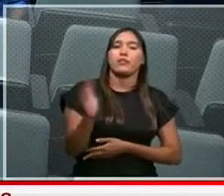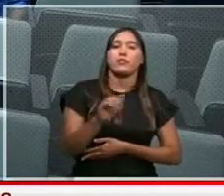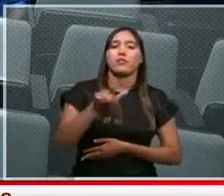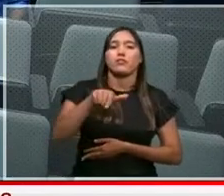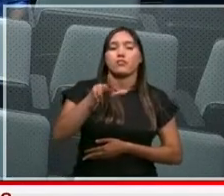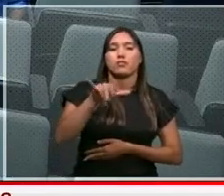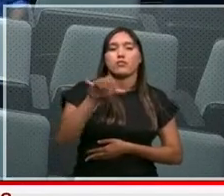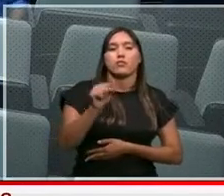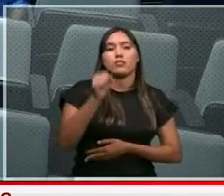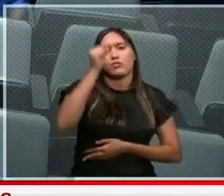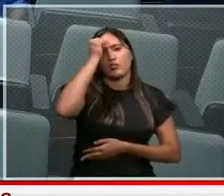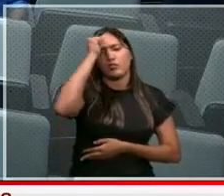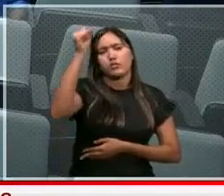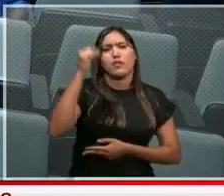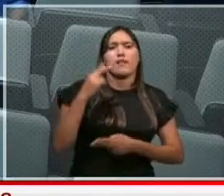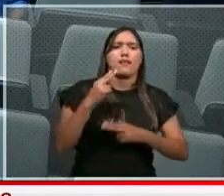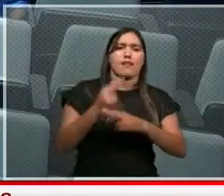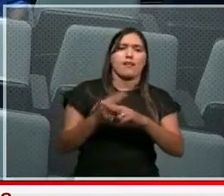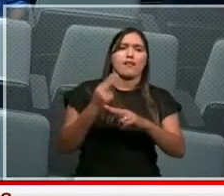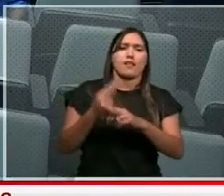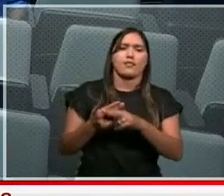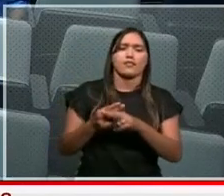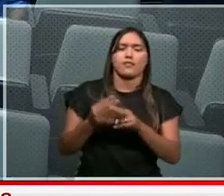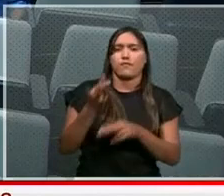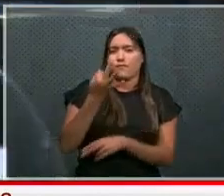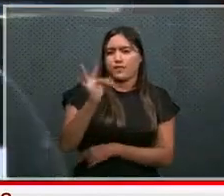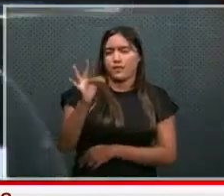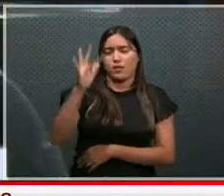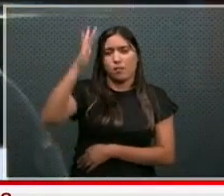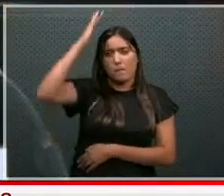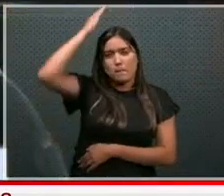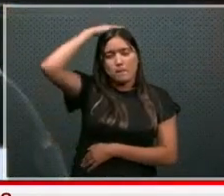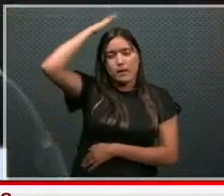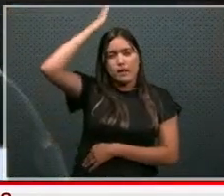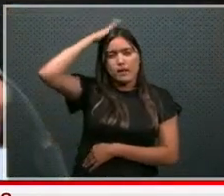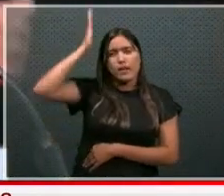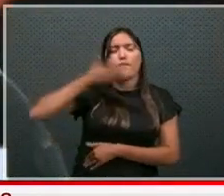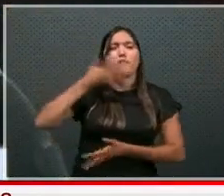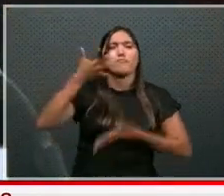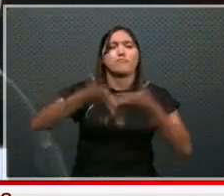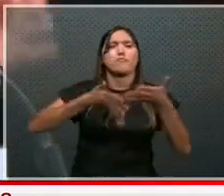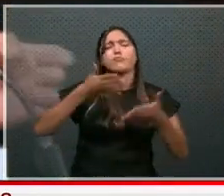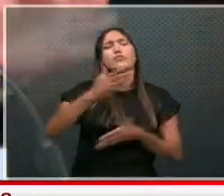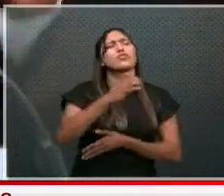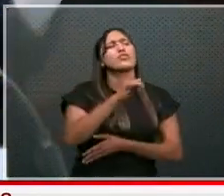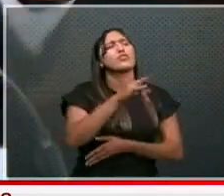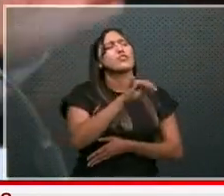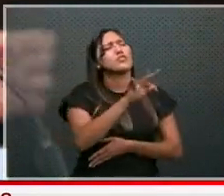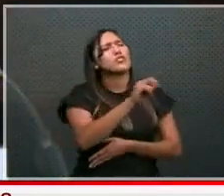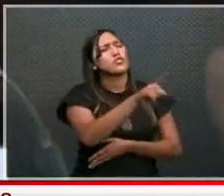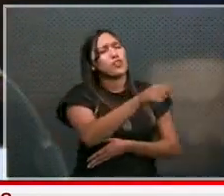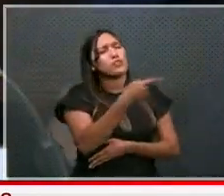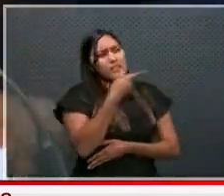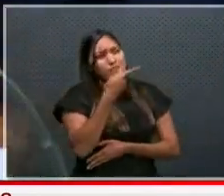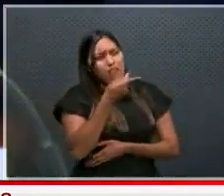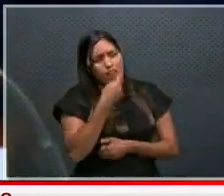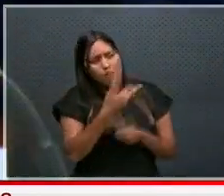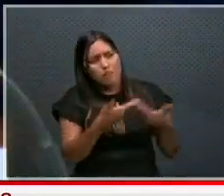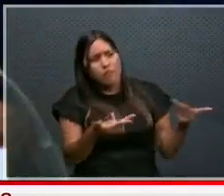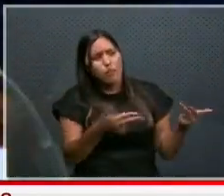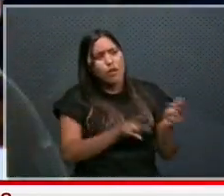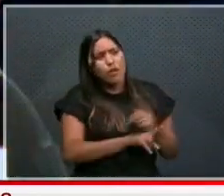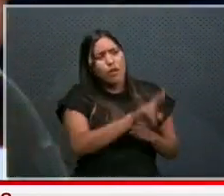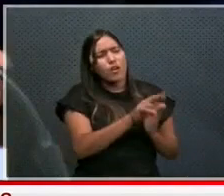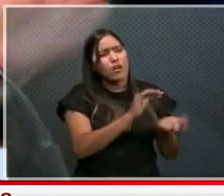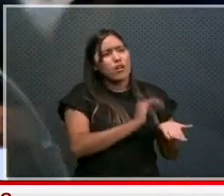que é superintendente da Caixa Econômica Federal no Pará para suas considerações Cristiano você quer fazer alguma consideração em